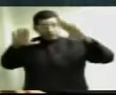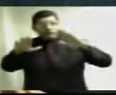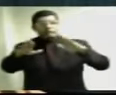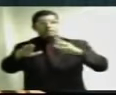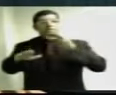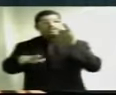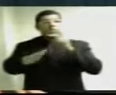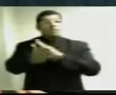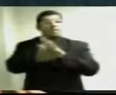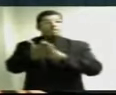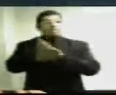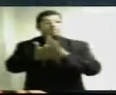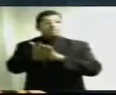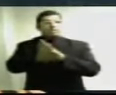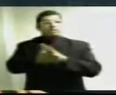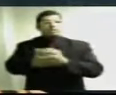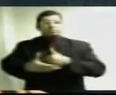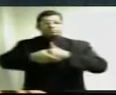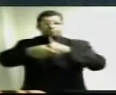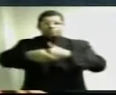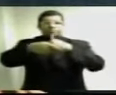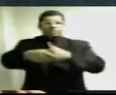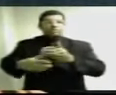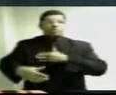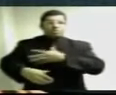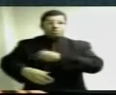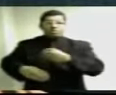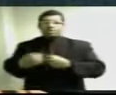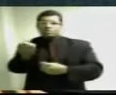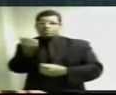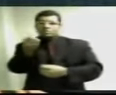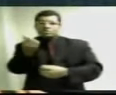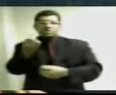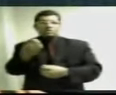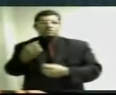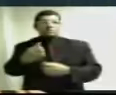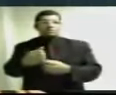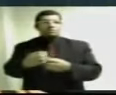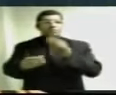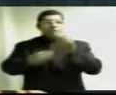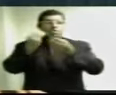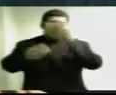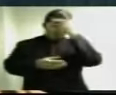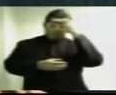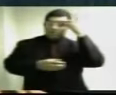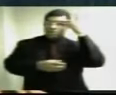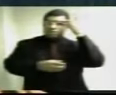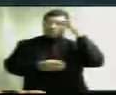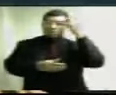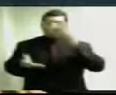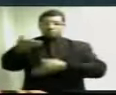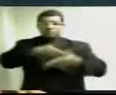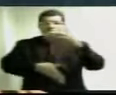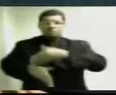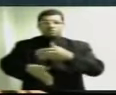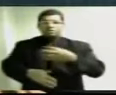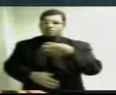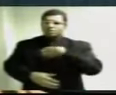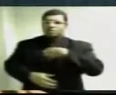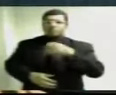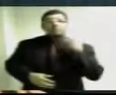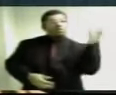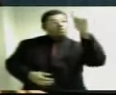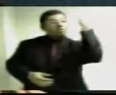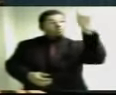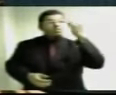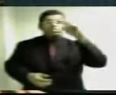sem falar, de mãos dadas com meu filho de 16 anos, para, como cidadão, participar desse momento